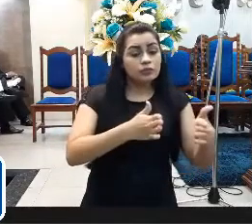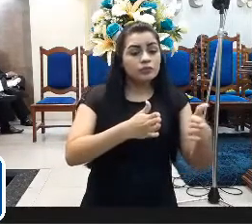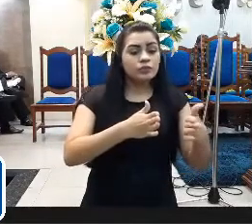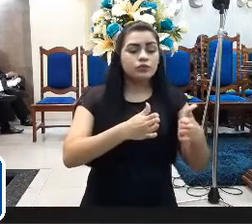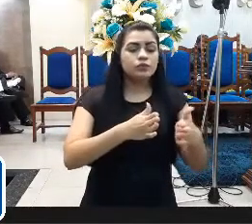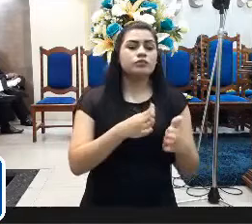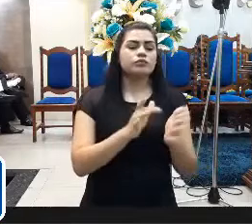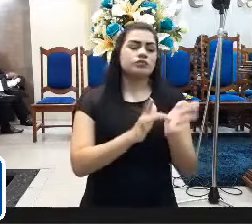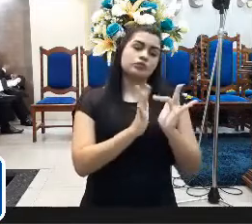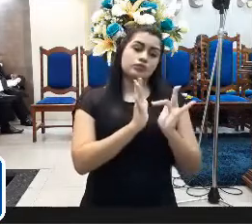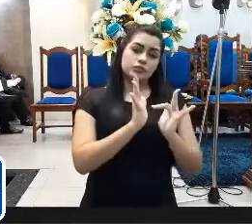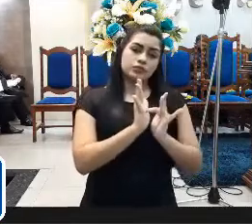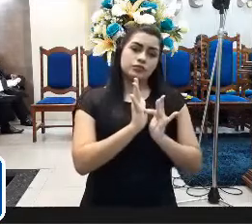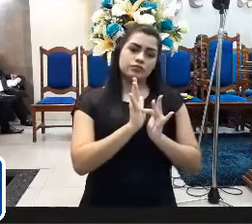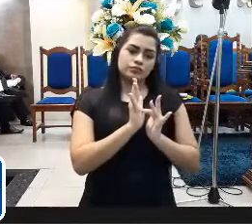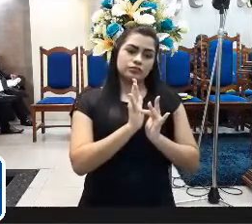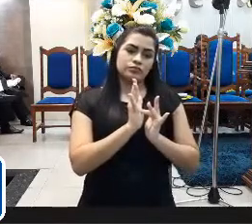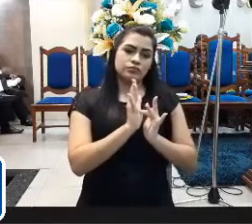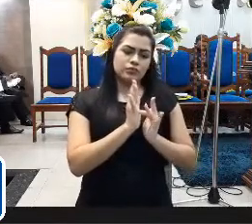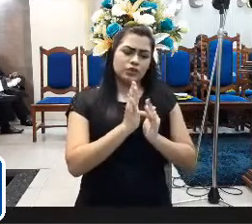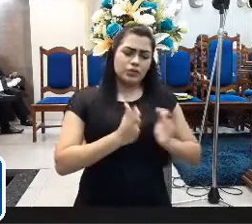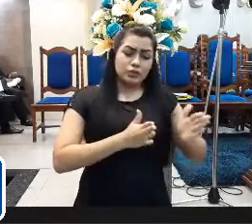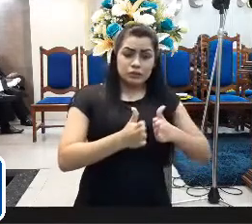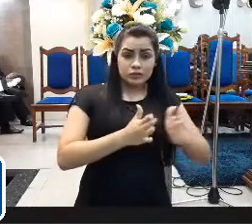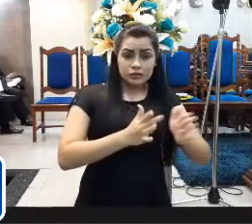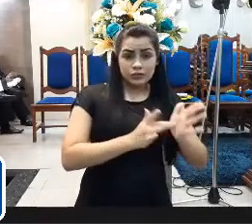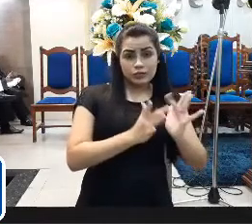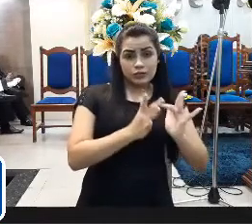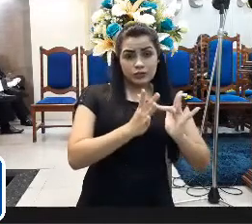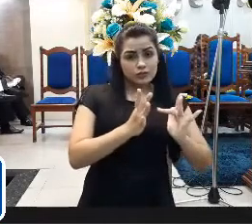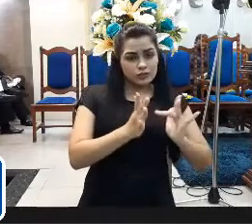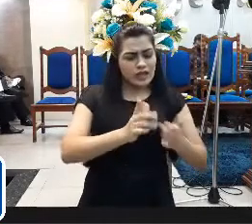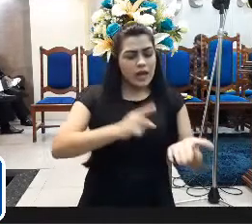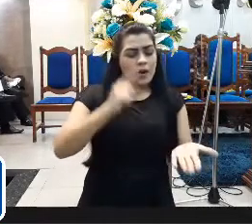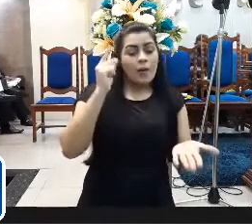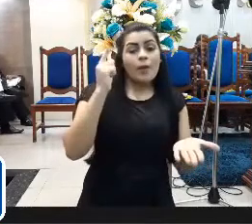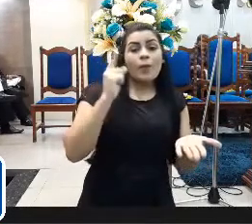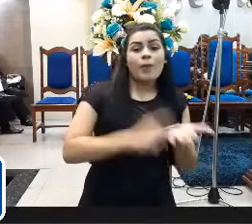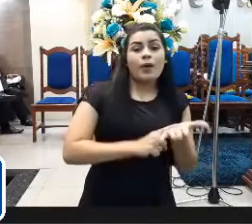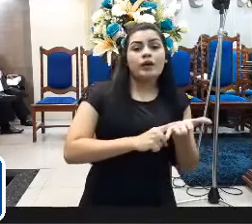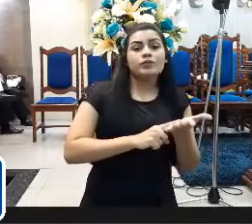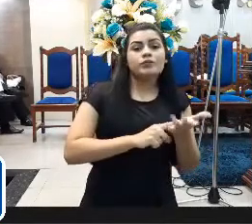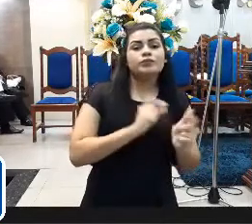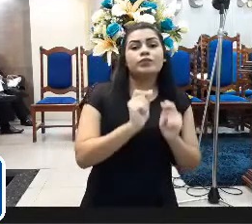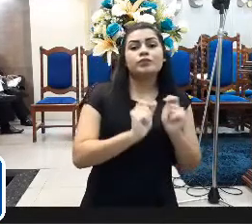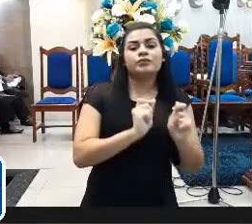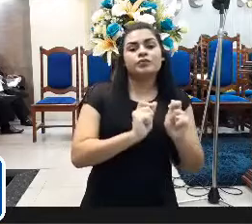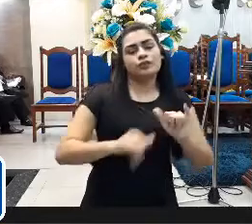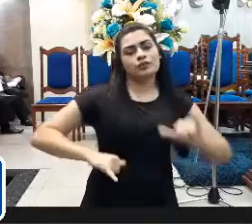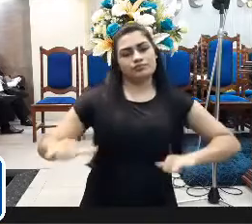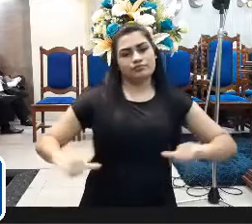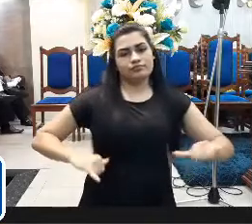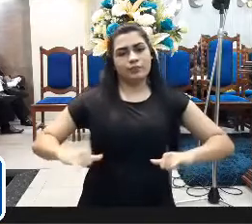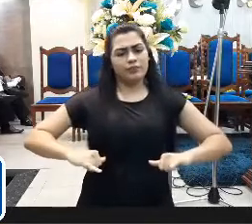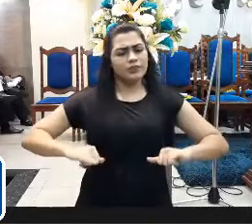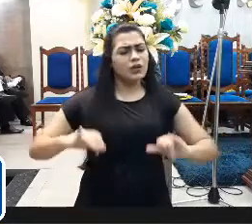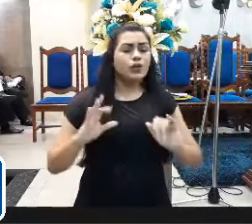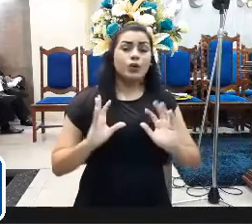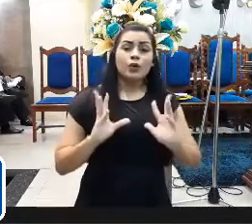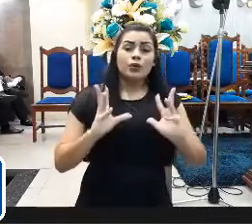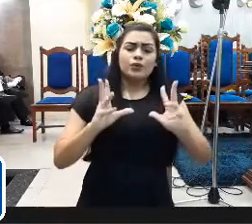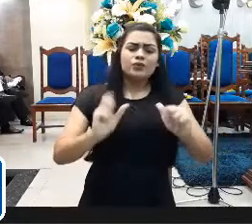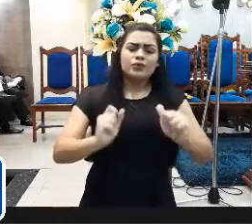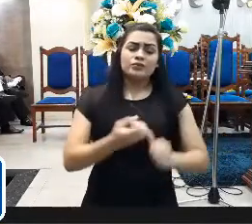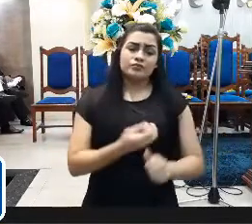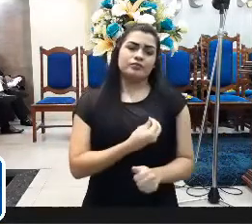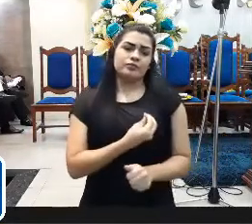sofrimentos. Depois que veio as glórias, né? Glória a Deus. Mas toda a vida de Cristo,